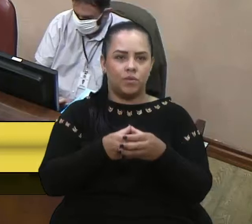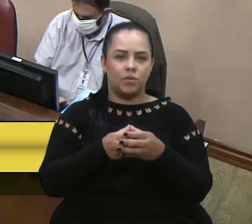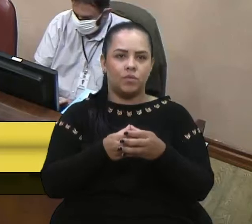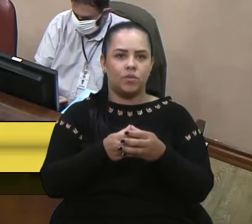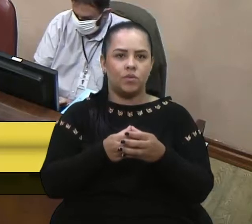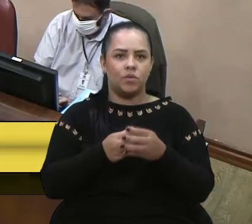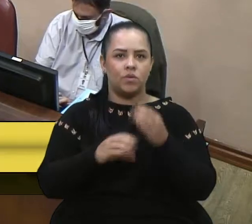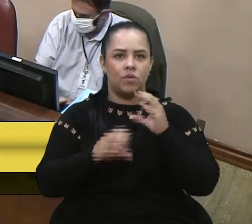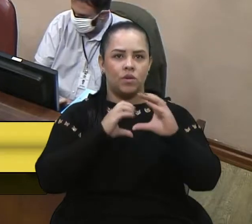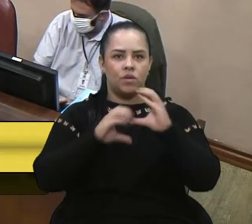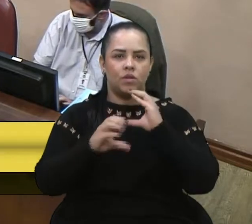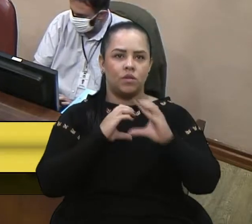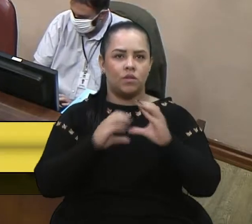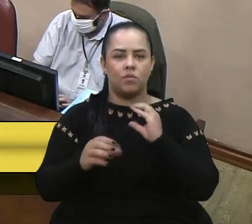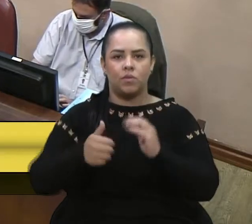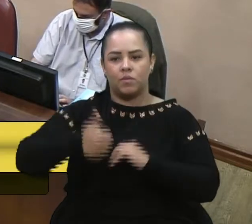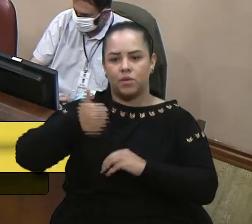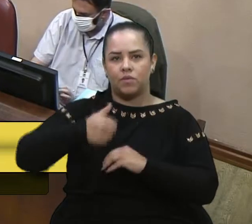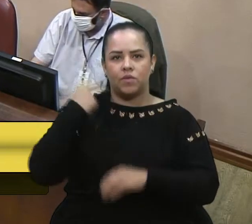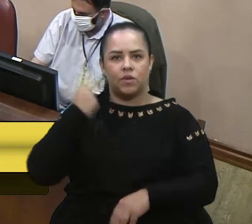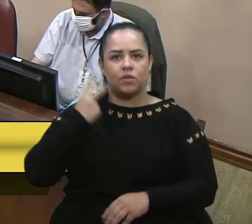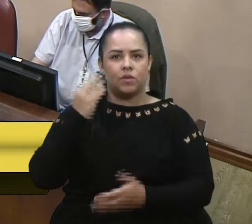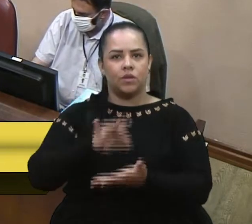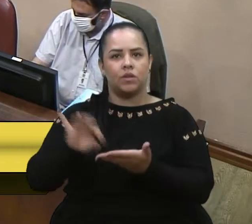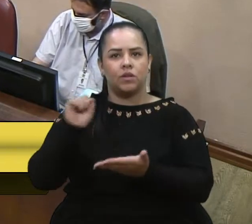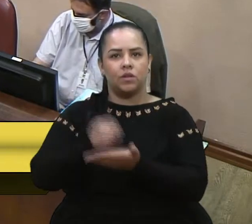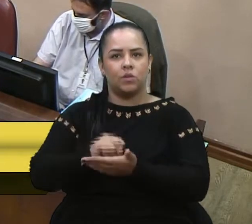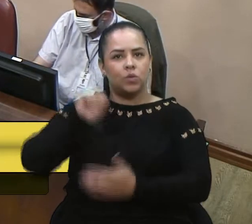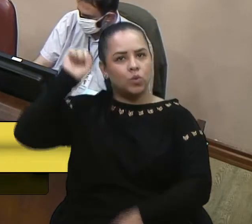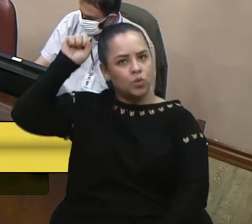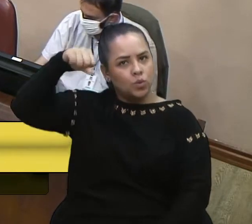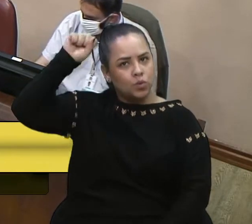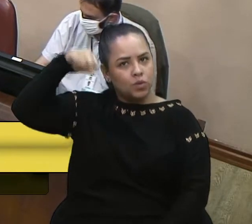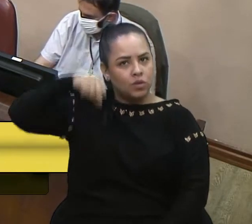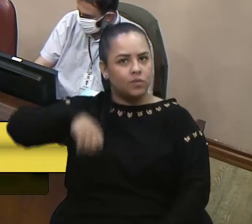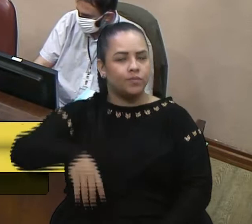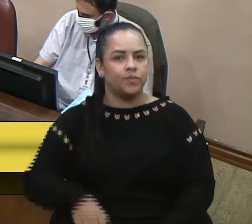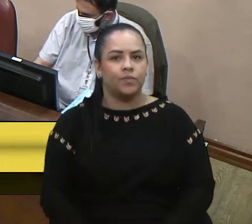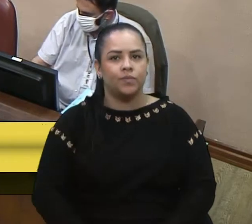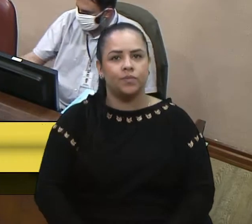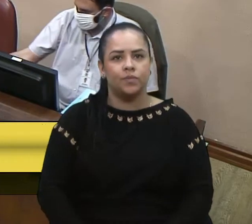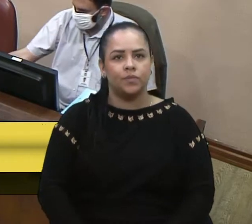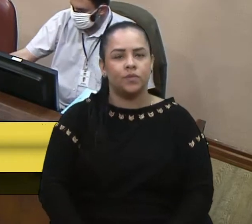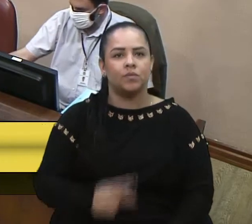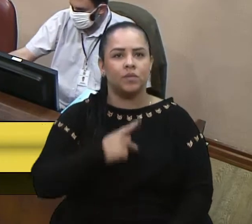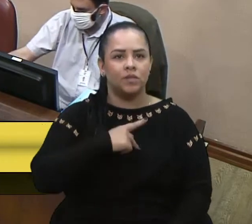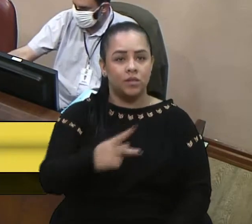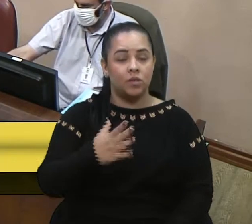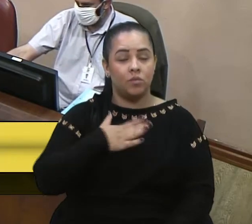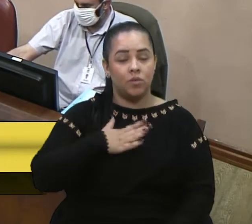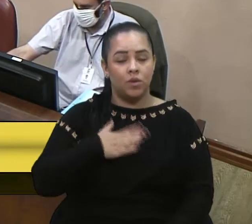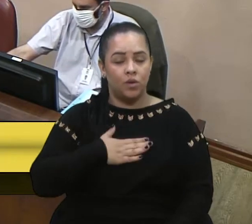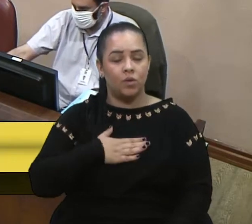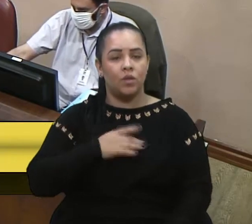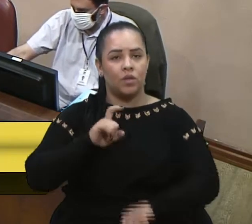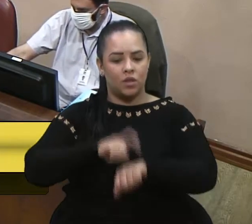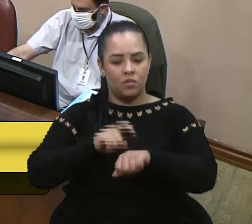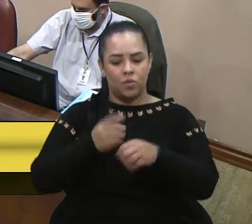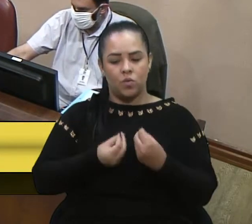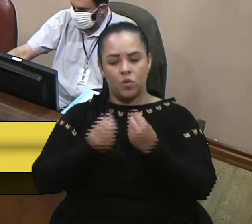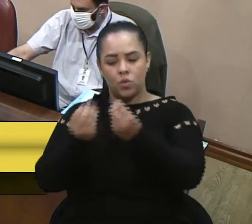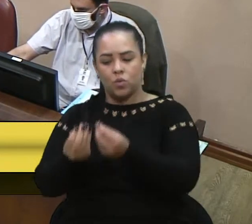Vereador Xuxa, com a palavra. Senhor presidente, eu passo meu espaço para a vereadora Estela